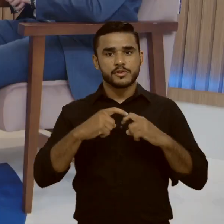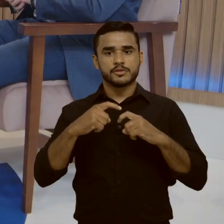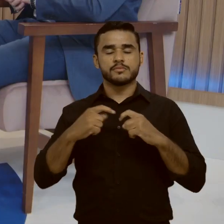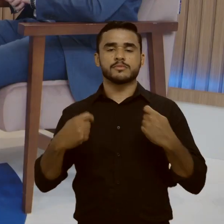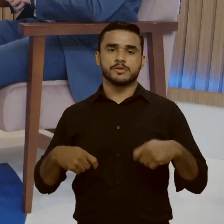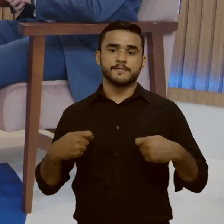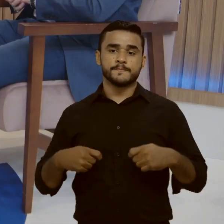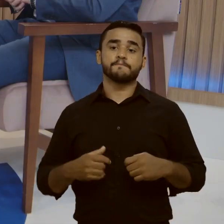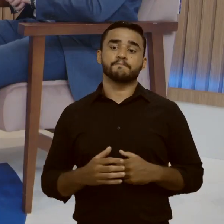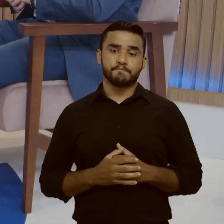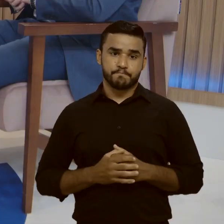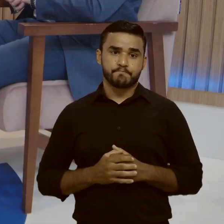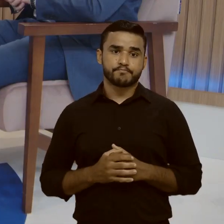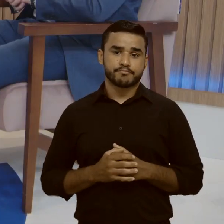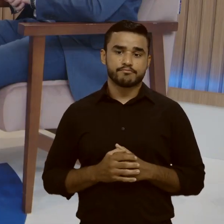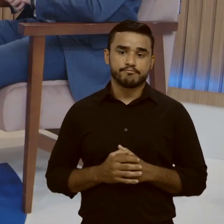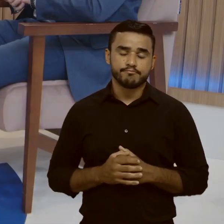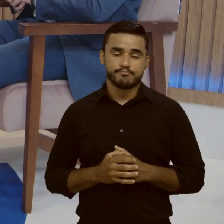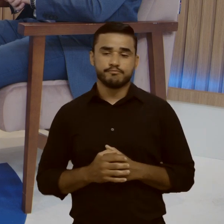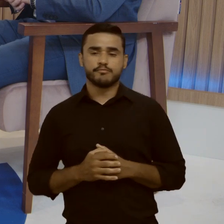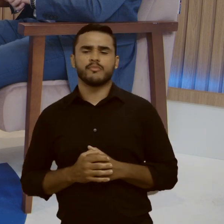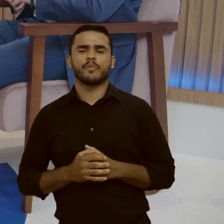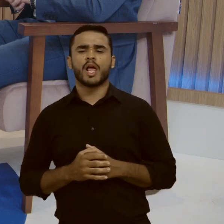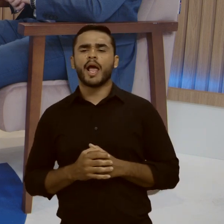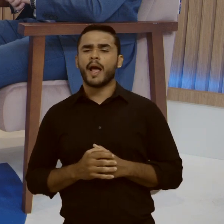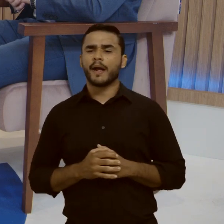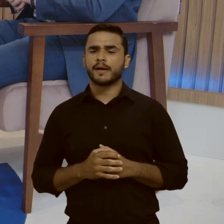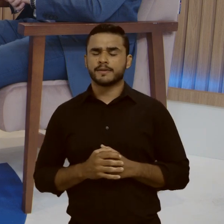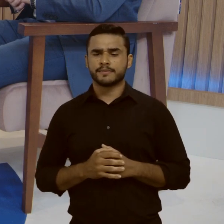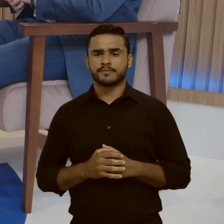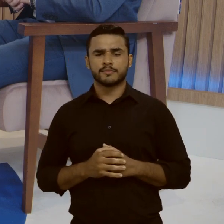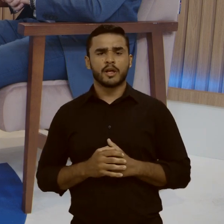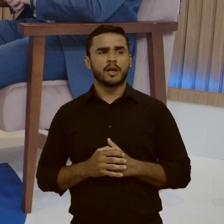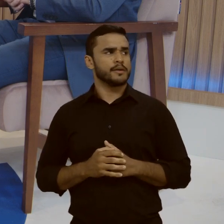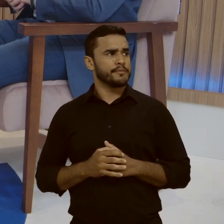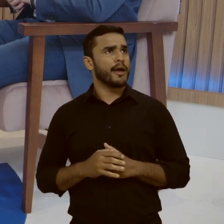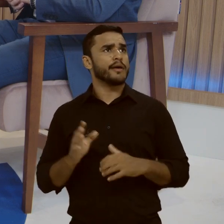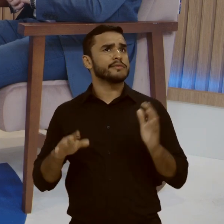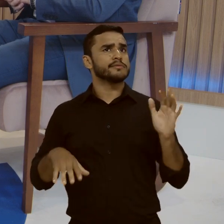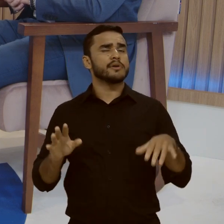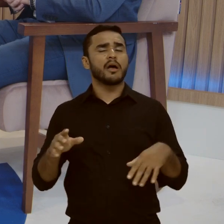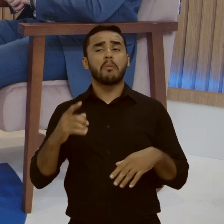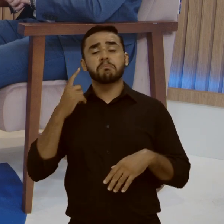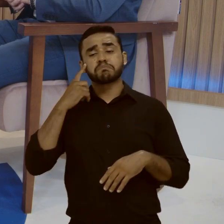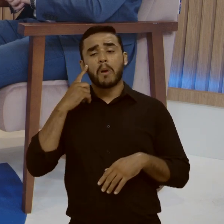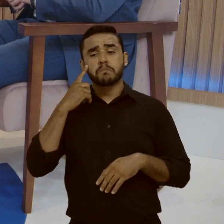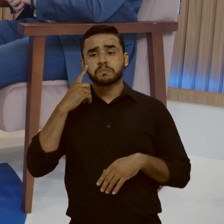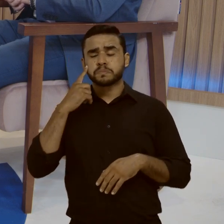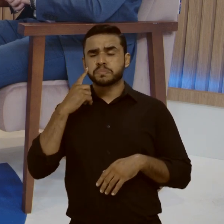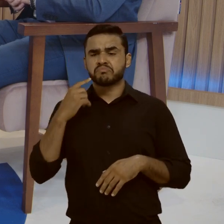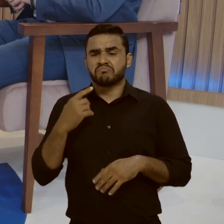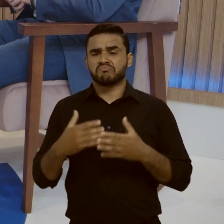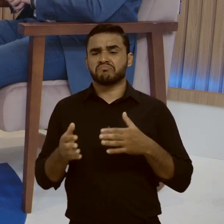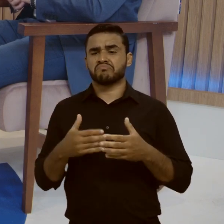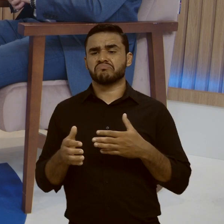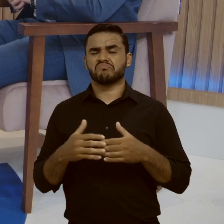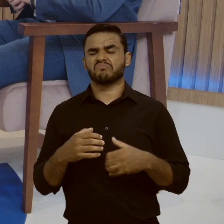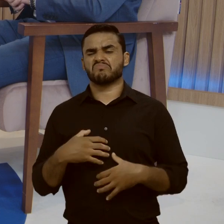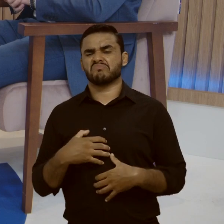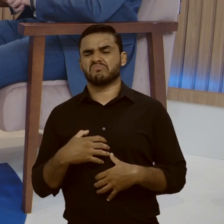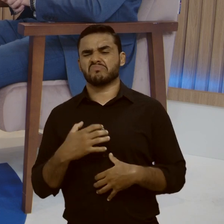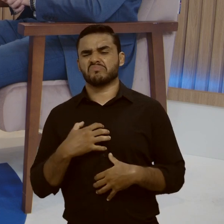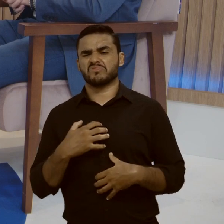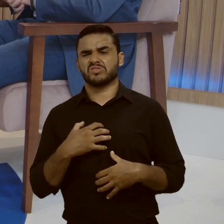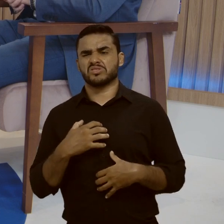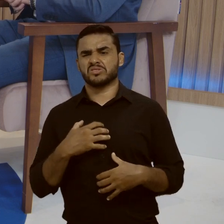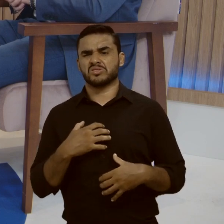só, sinais que às vezes passam ali, né, que a gente se acostuma, aquele mal-estar, aquela dorzinha